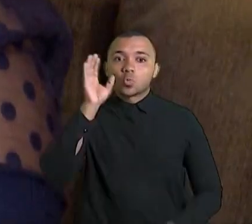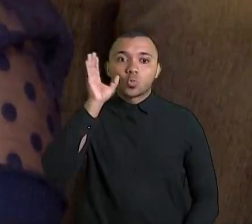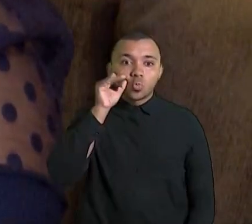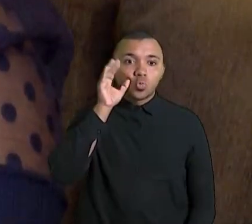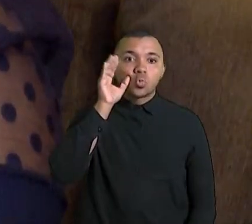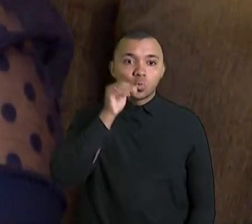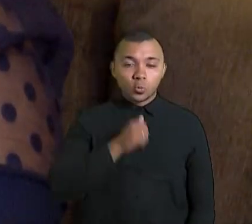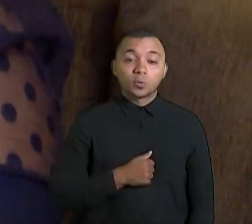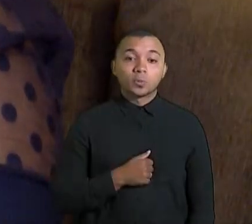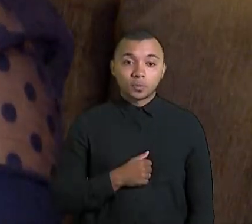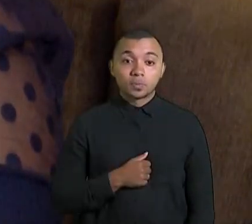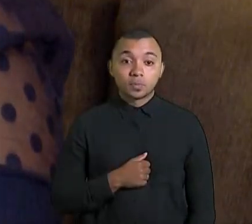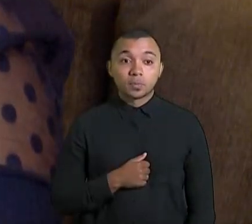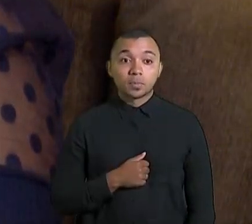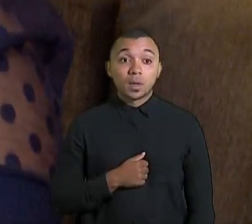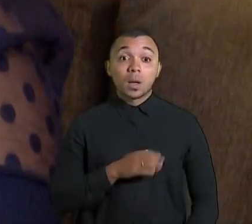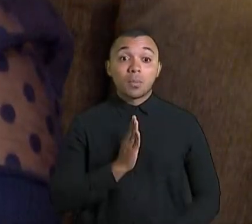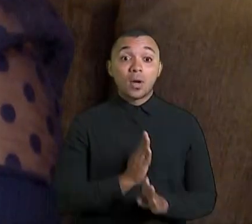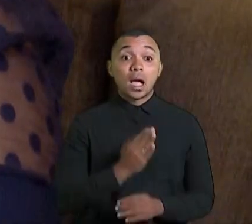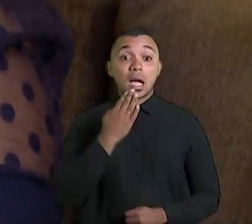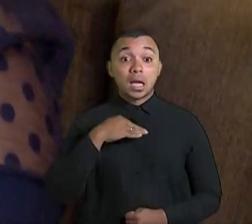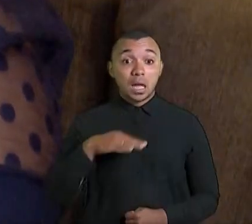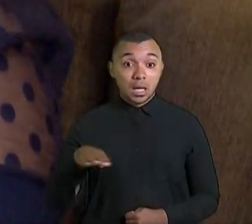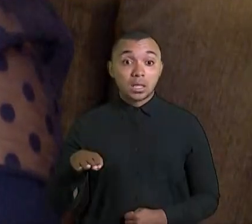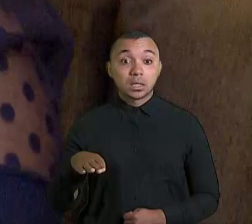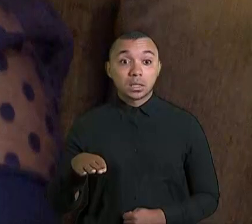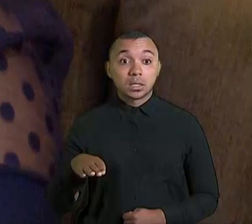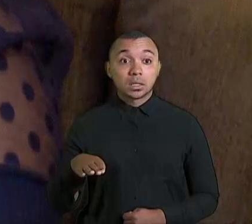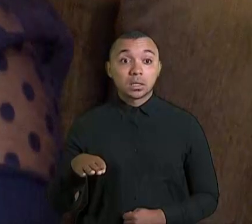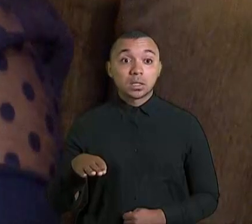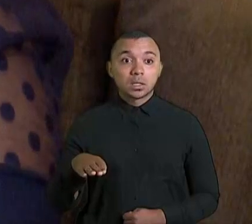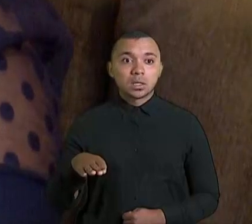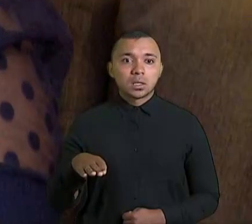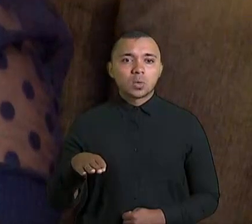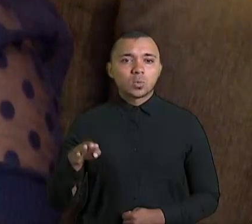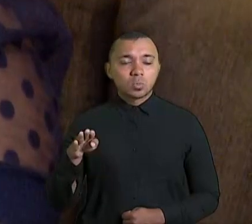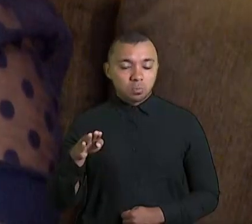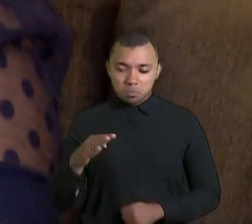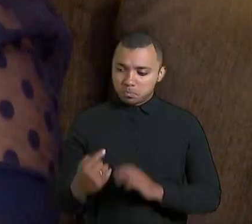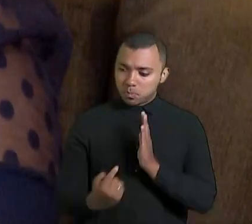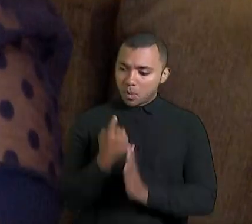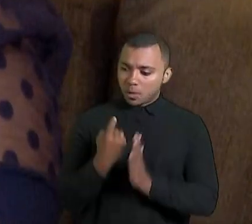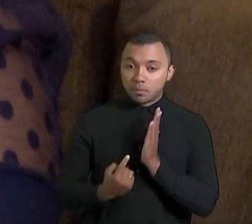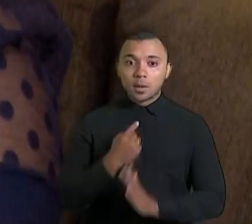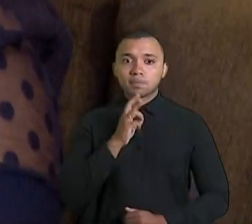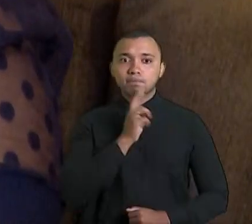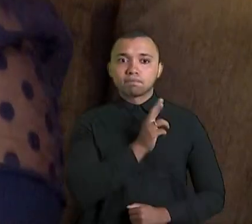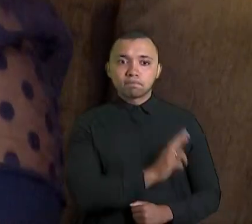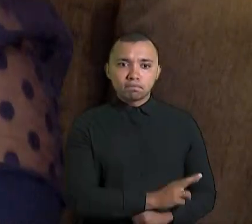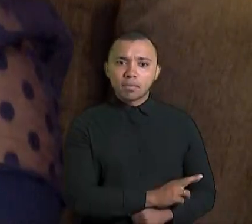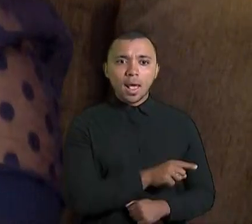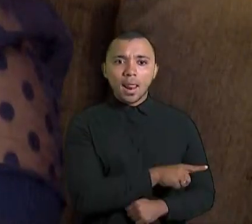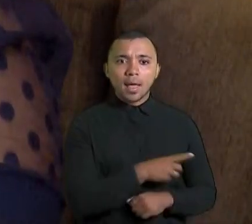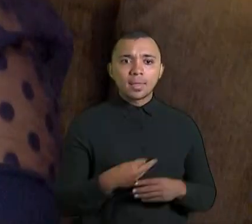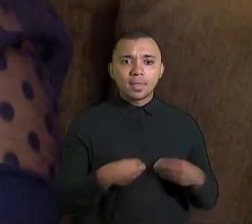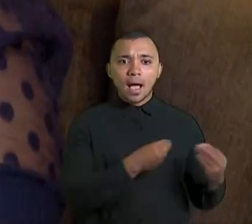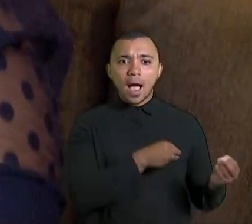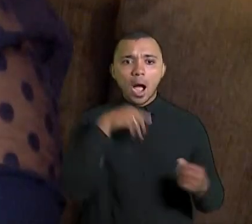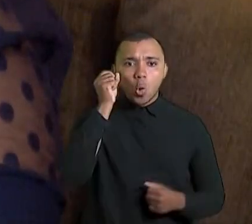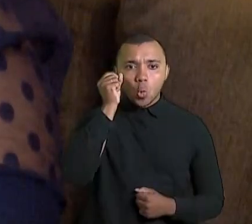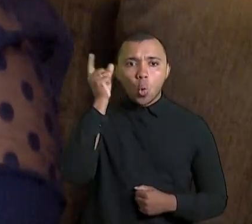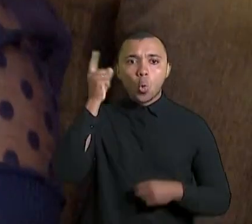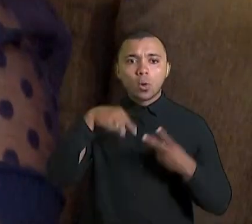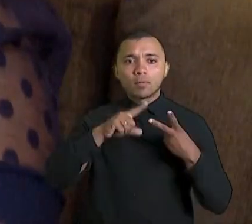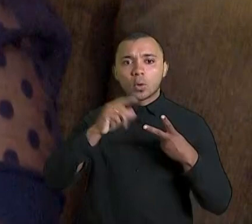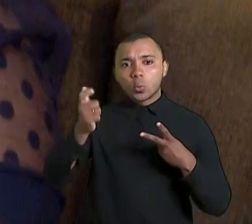é a partir das perguntas das crianças que a gente pode formar um ser humano consciente e receptivo a